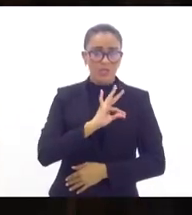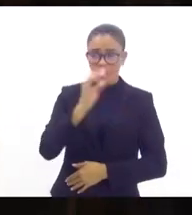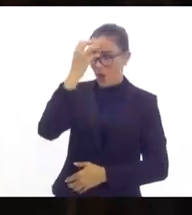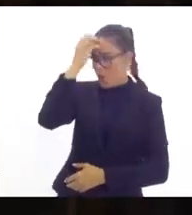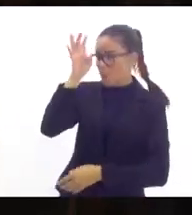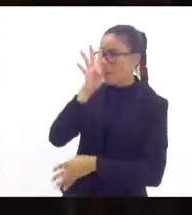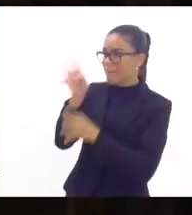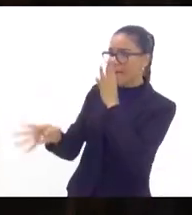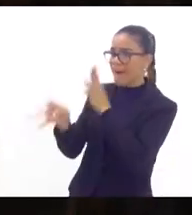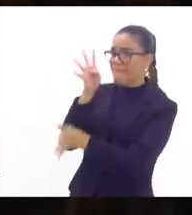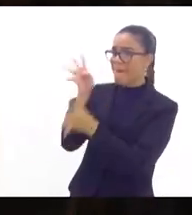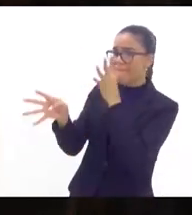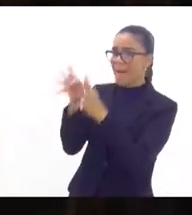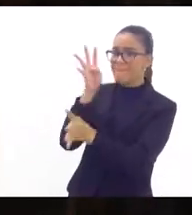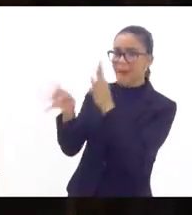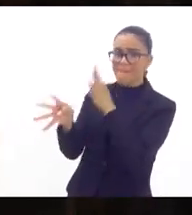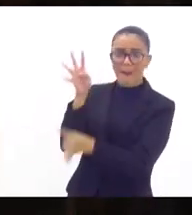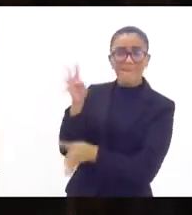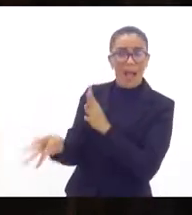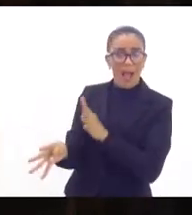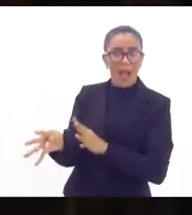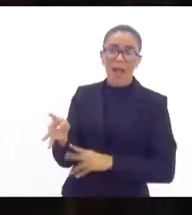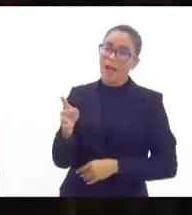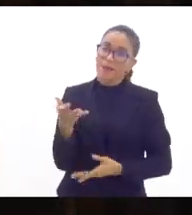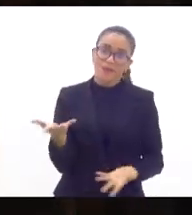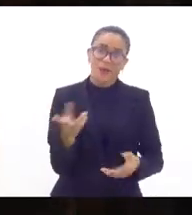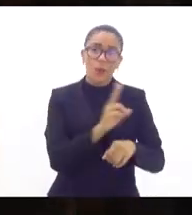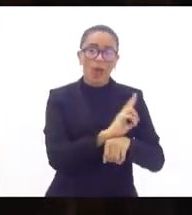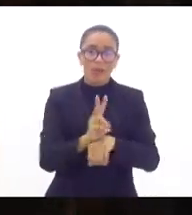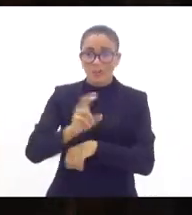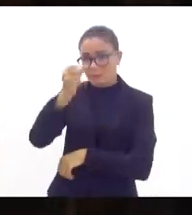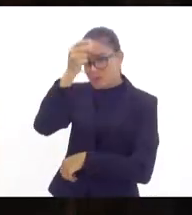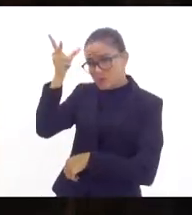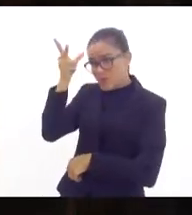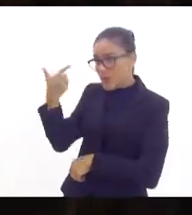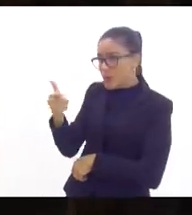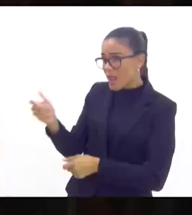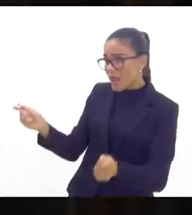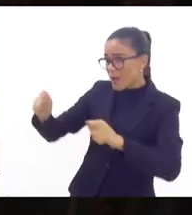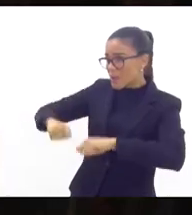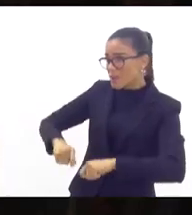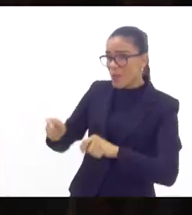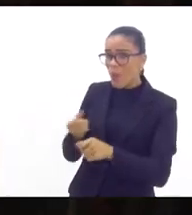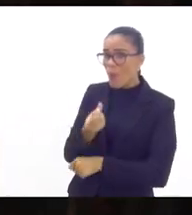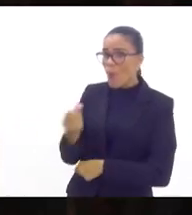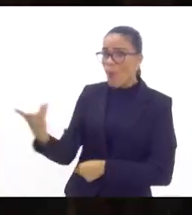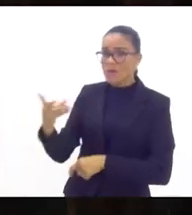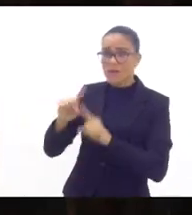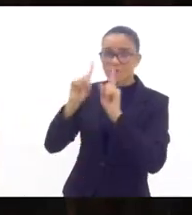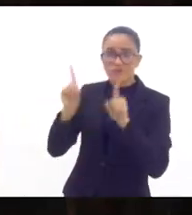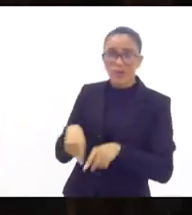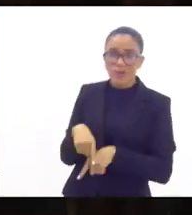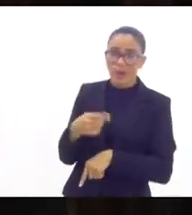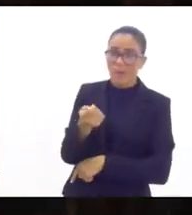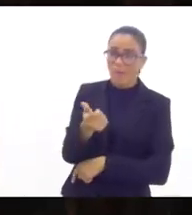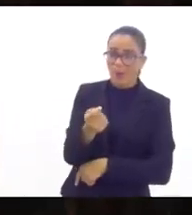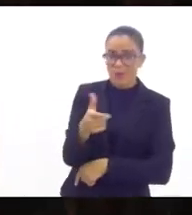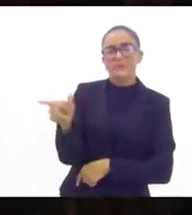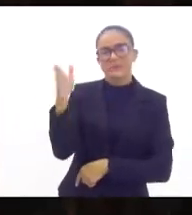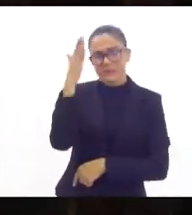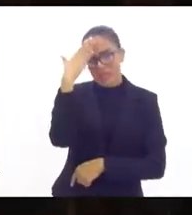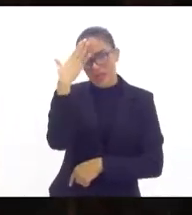guarda municipal Coitada nem se fala não tem efetivo não tem capacidade de polícia ele sabem disso